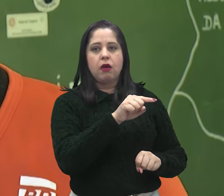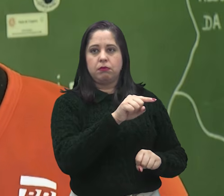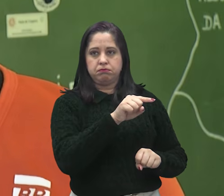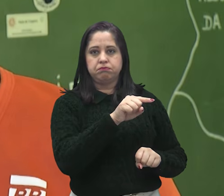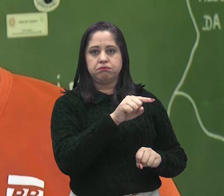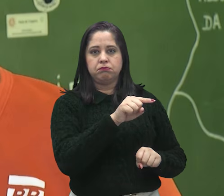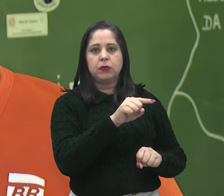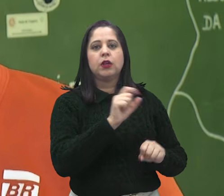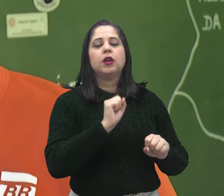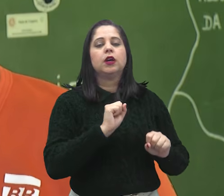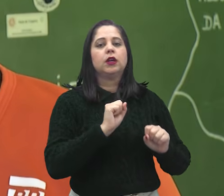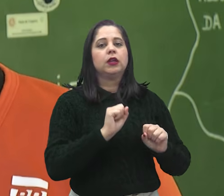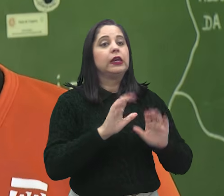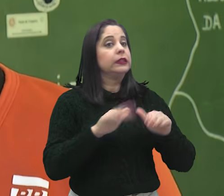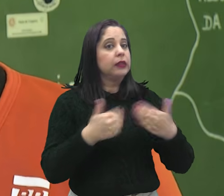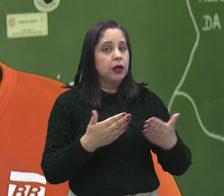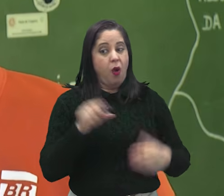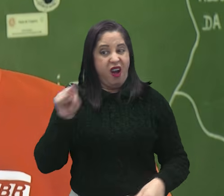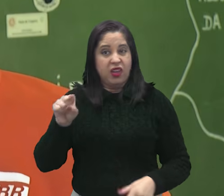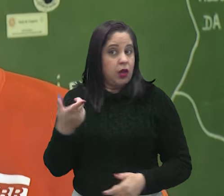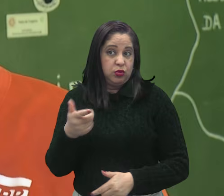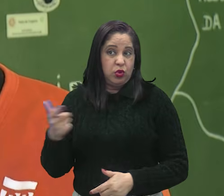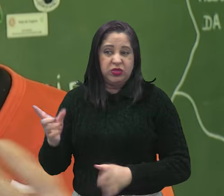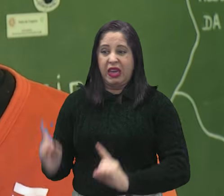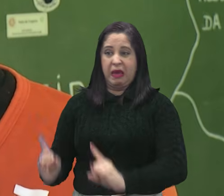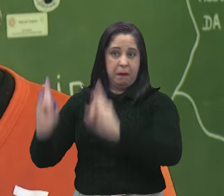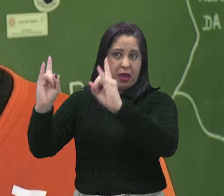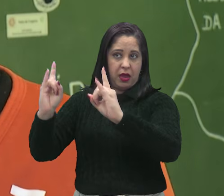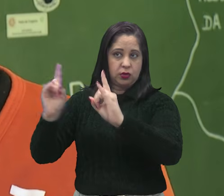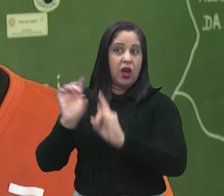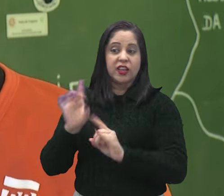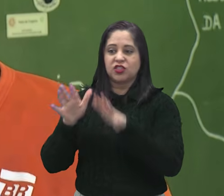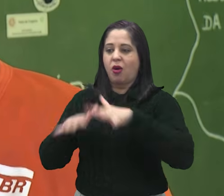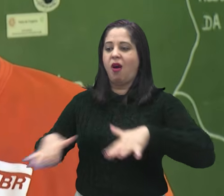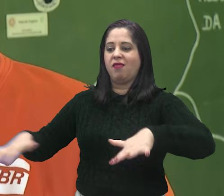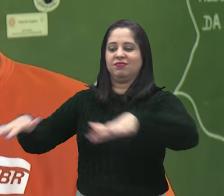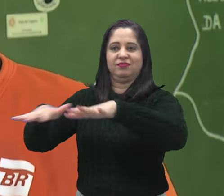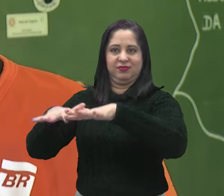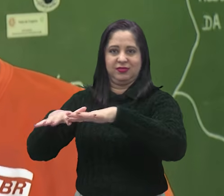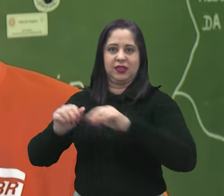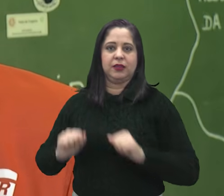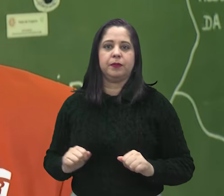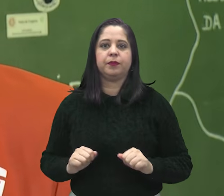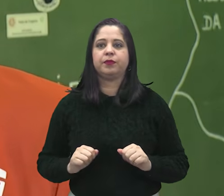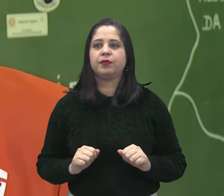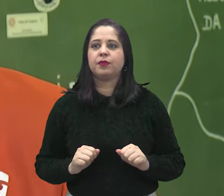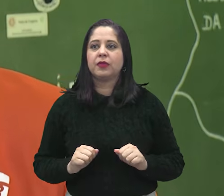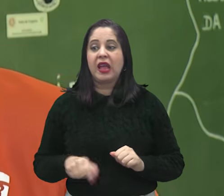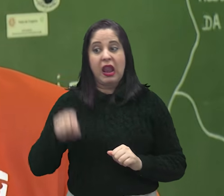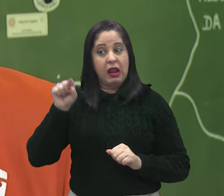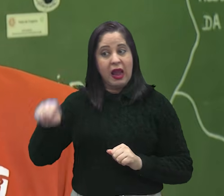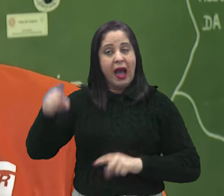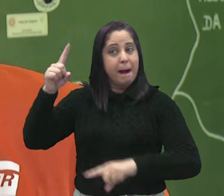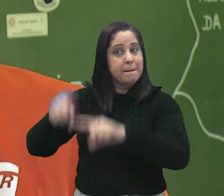dessa exposição. Então a gente não tem um edifício, a gente tem um território. A gente não trabalha com um